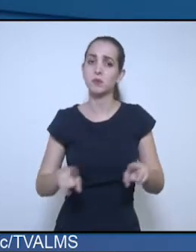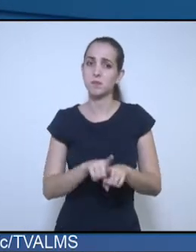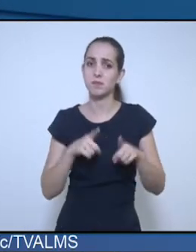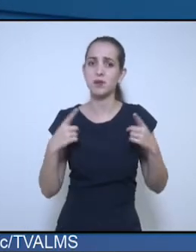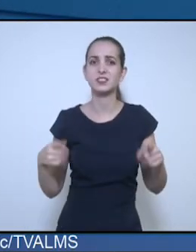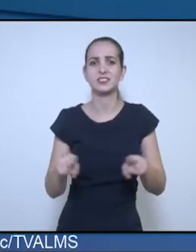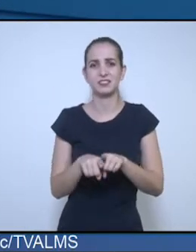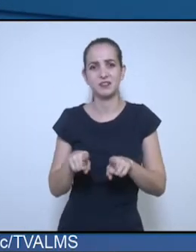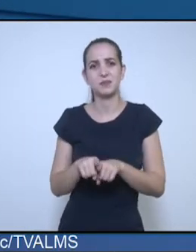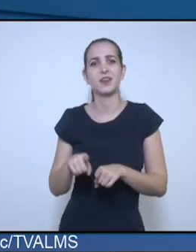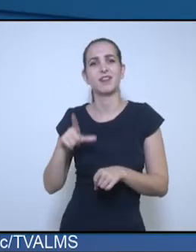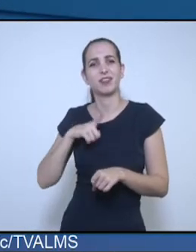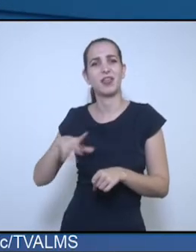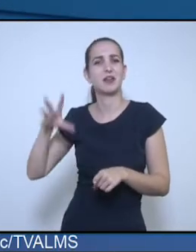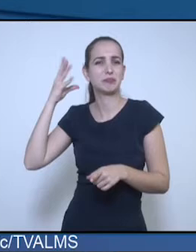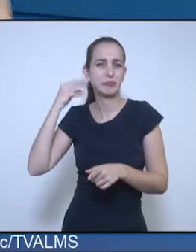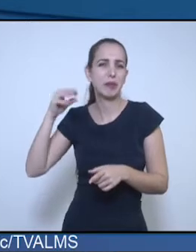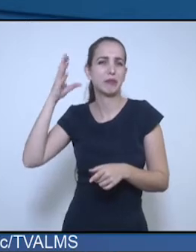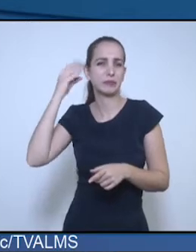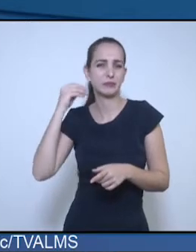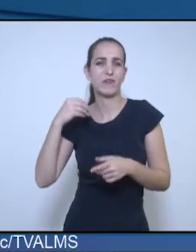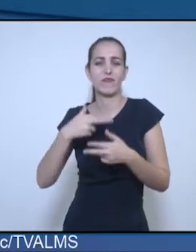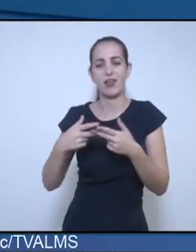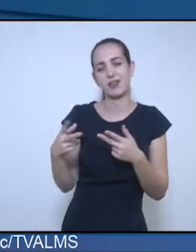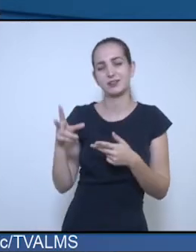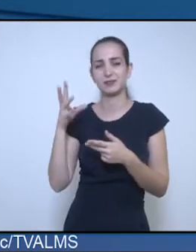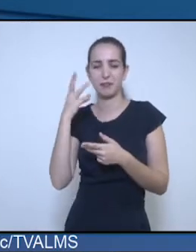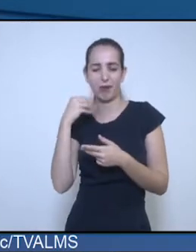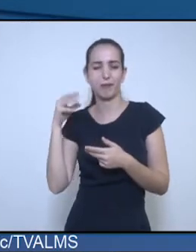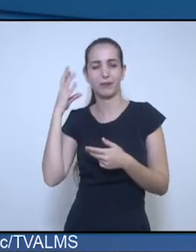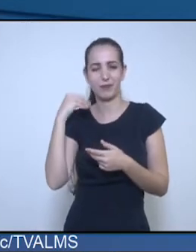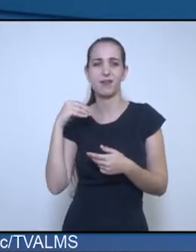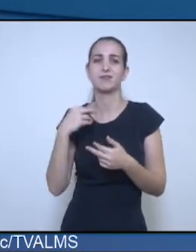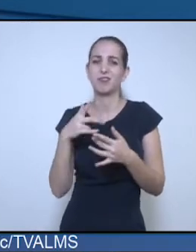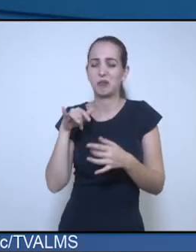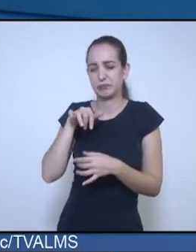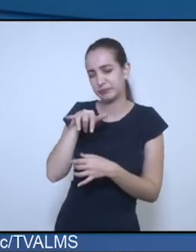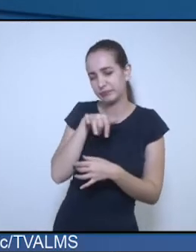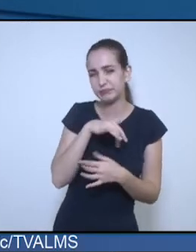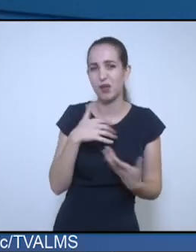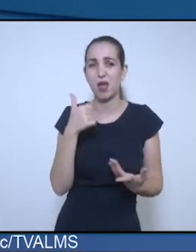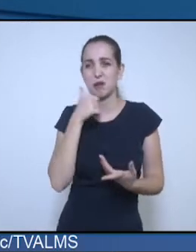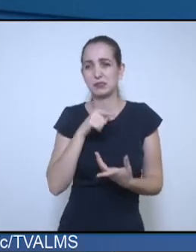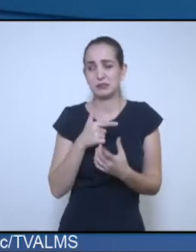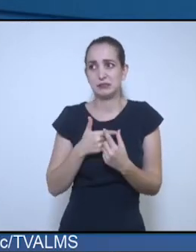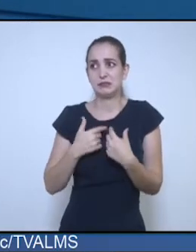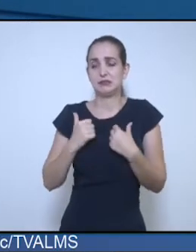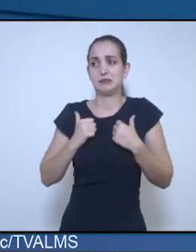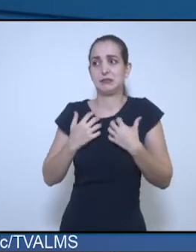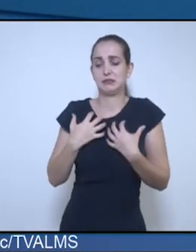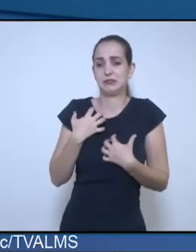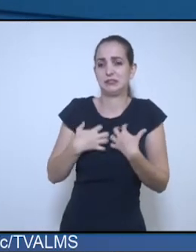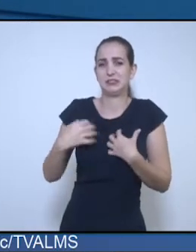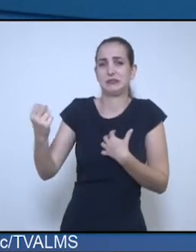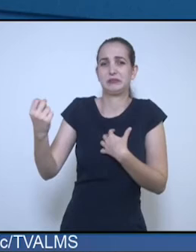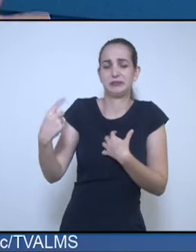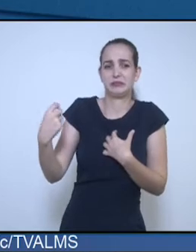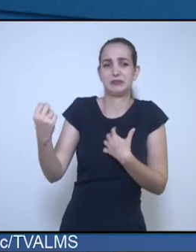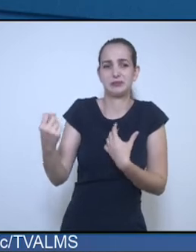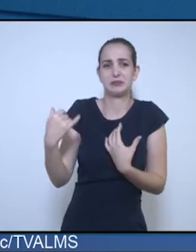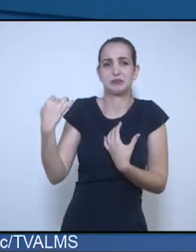verdade, assédio, como também violência física de todas as formas, violência